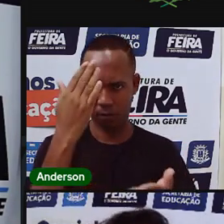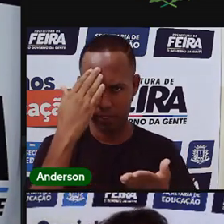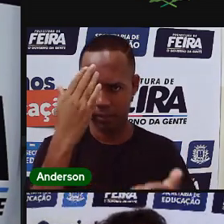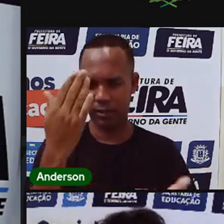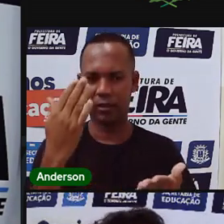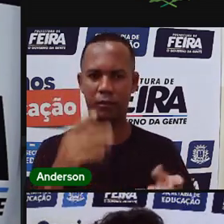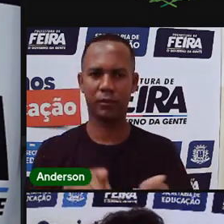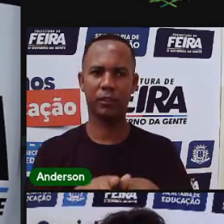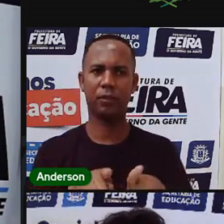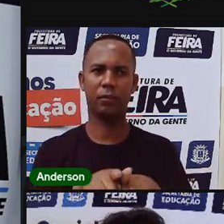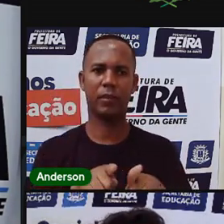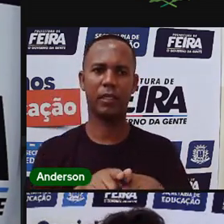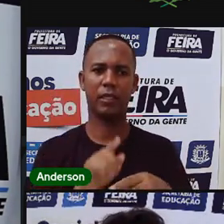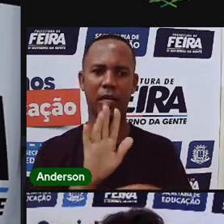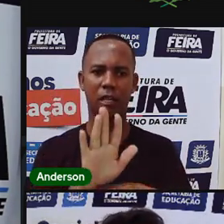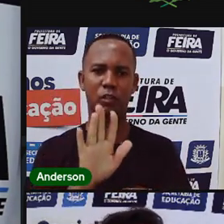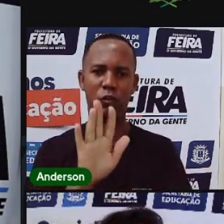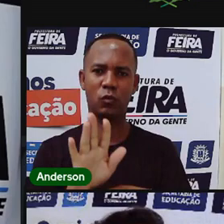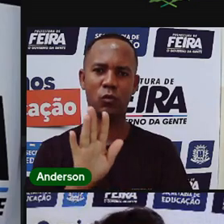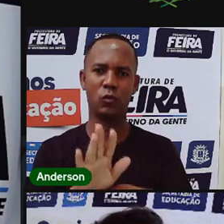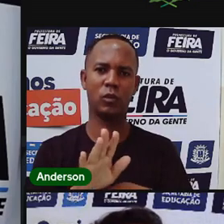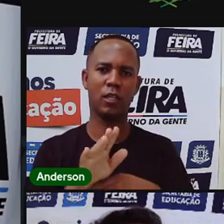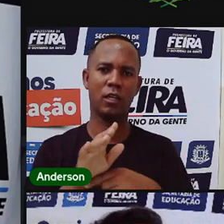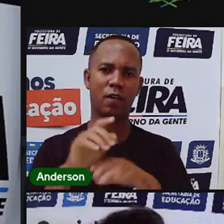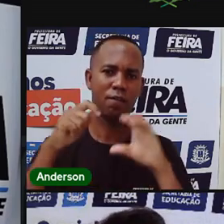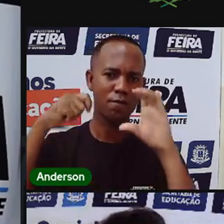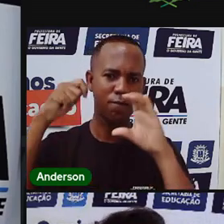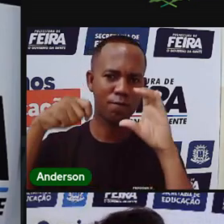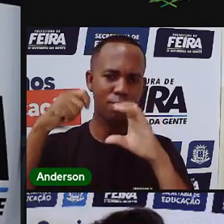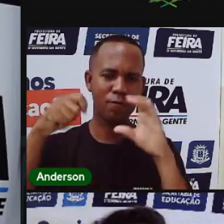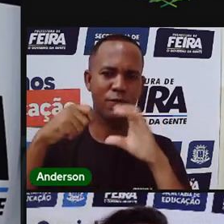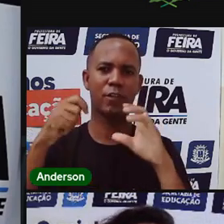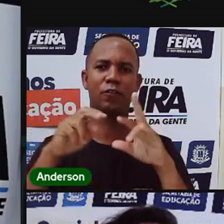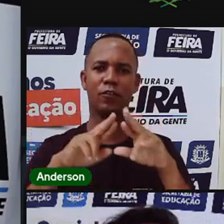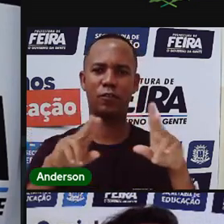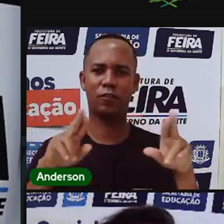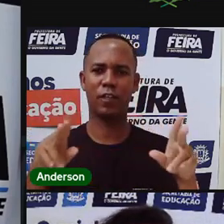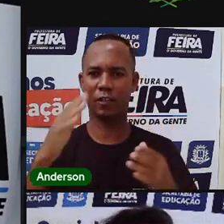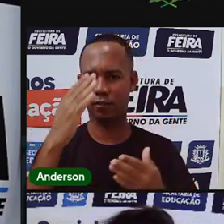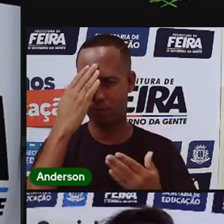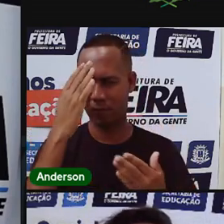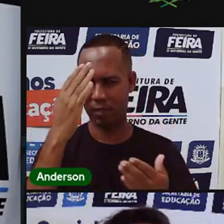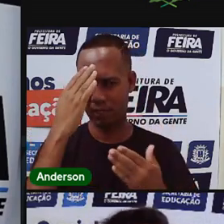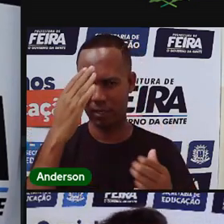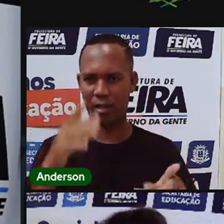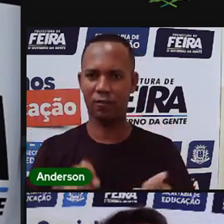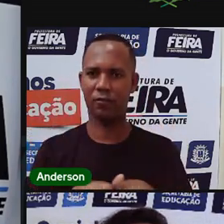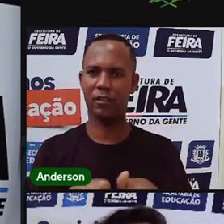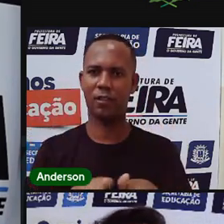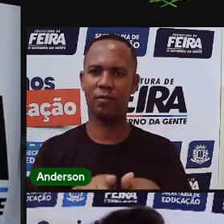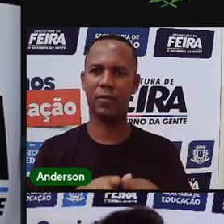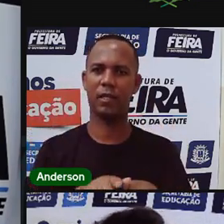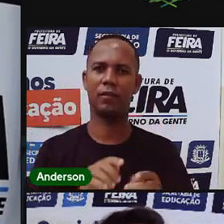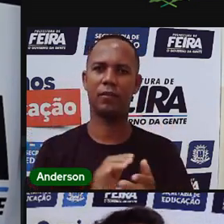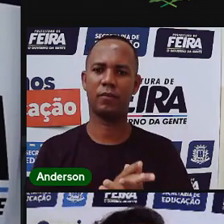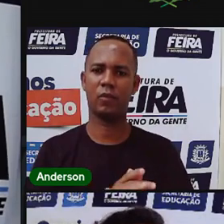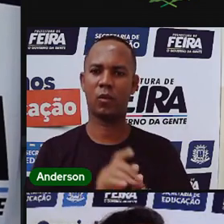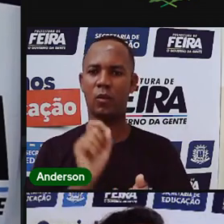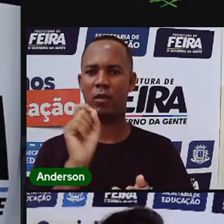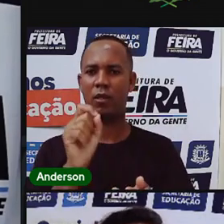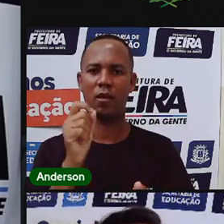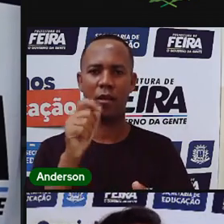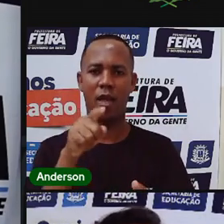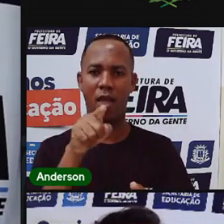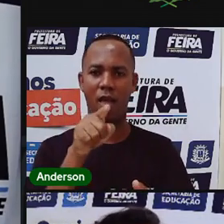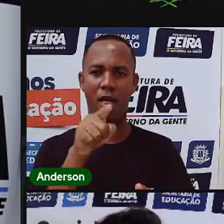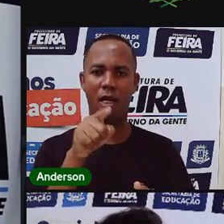pela contribuição, pelos slides. Vocês viram que os slides dela veio todo dentro do repertório do que ela já trabalha, né,